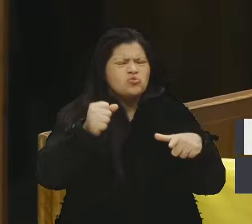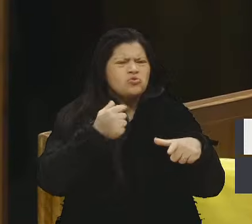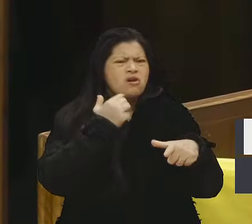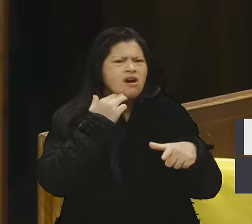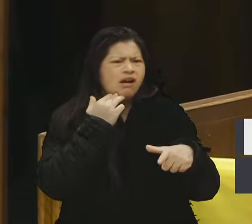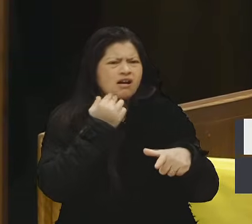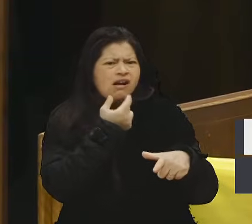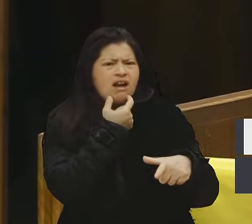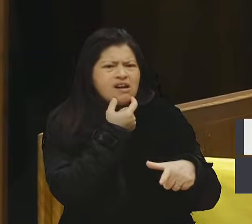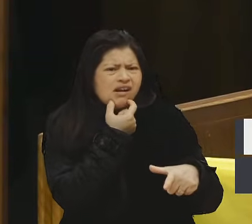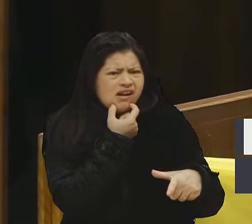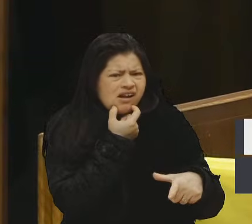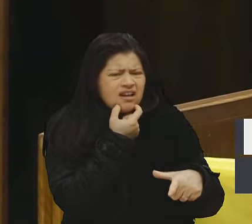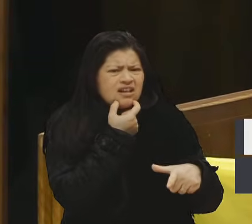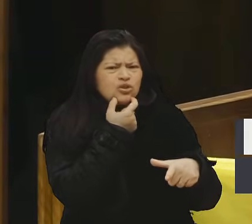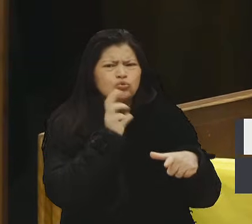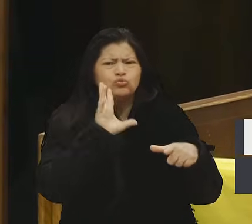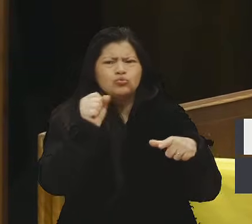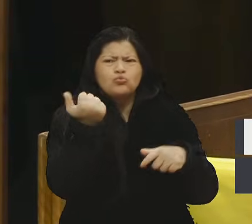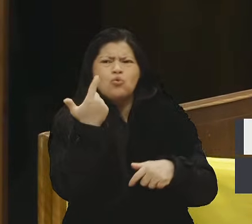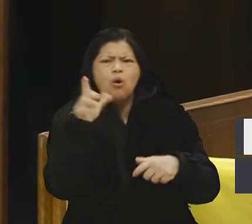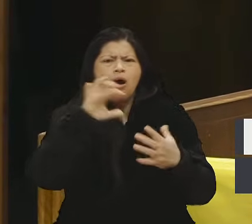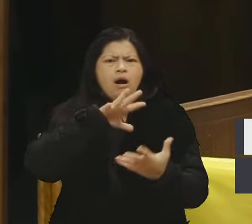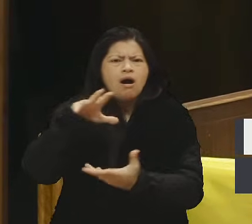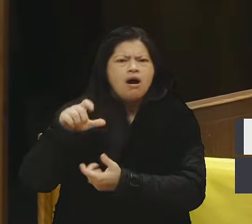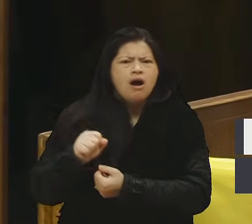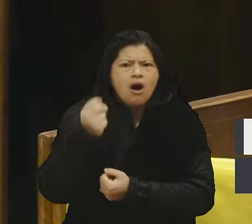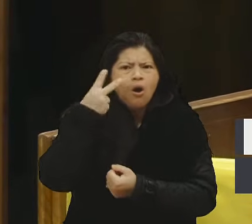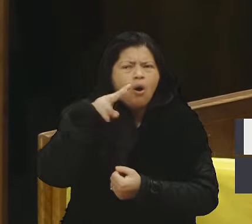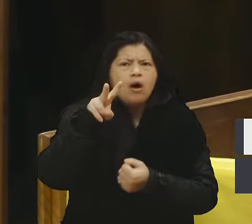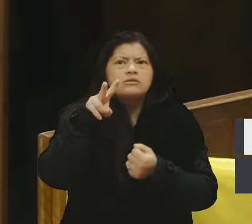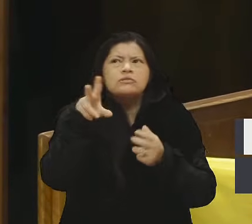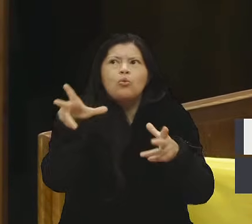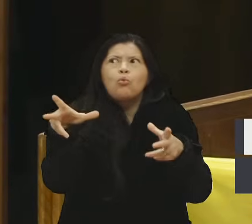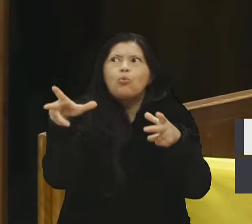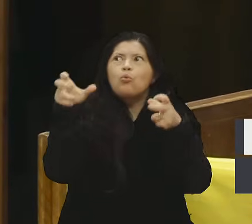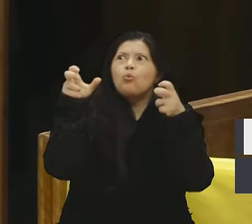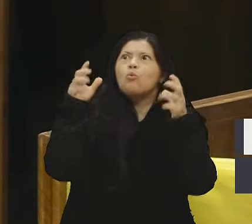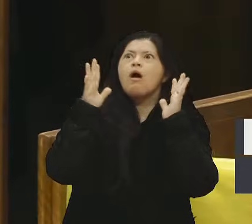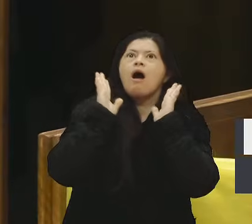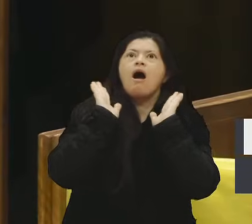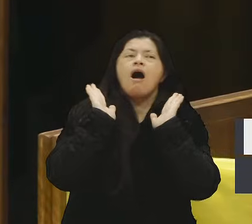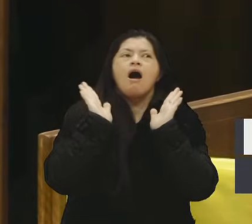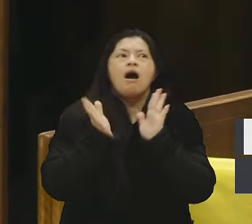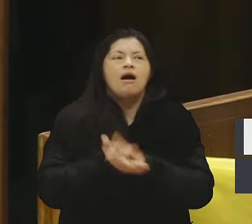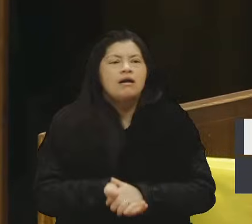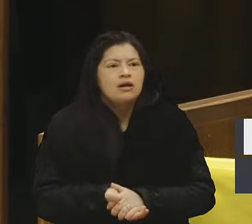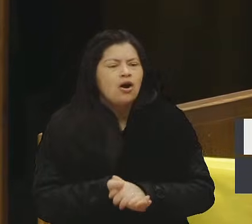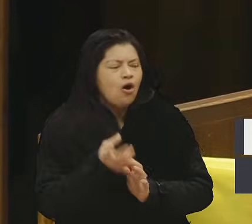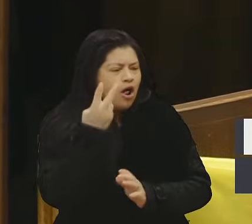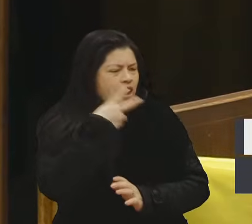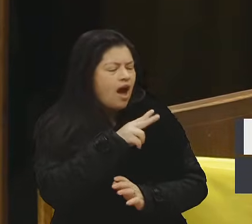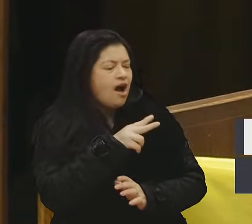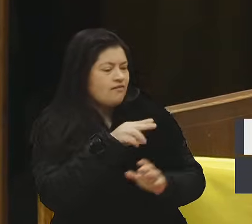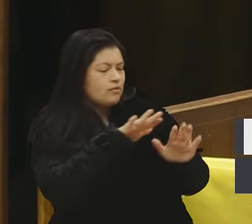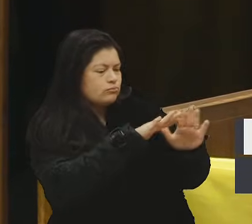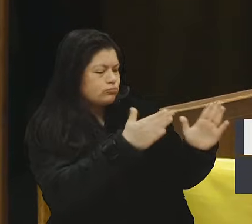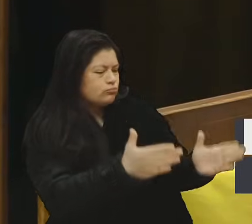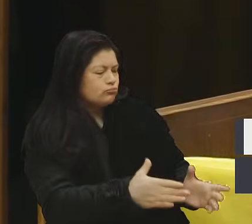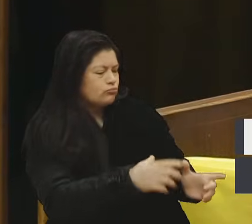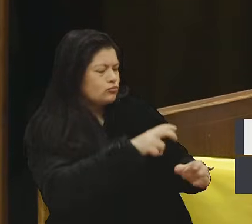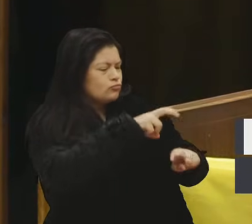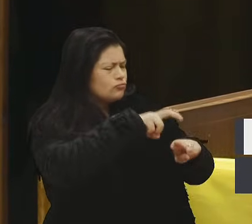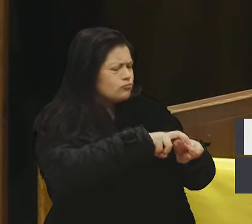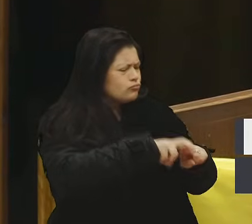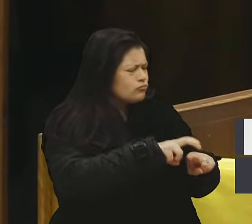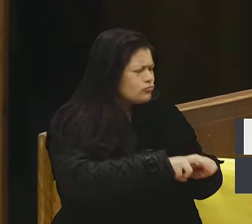meio internacional para os olhos saltarem. Aí a gente olhava aqueles puffs brancos e a gente dizia, onde é que